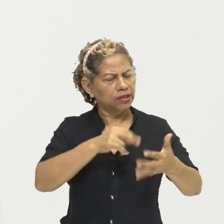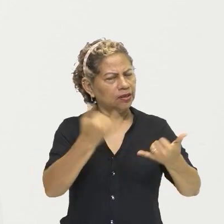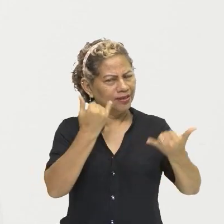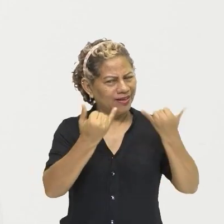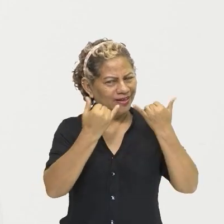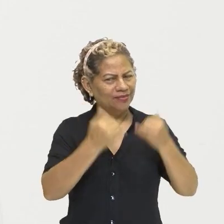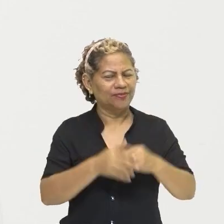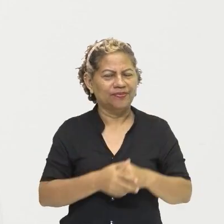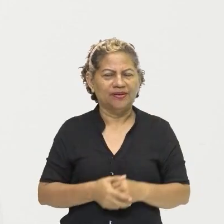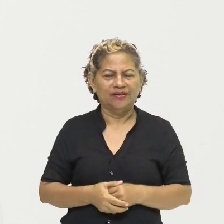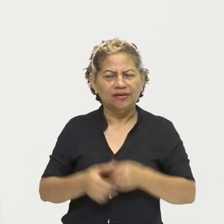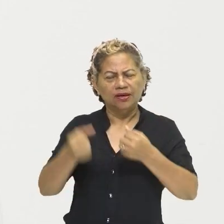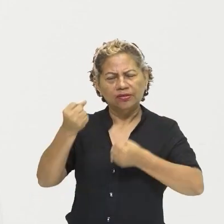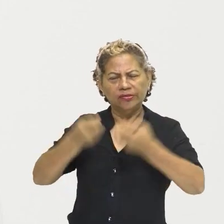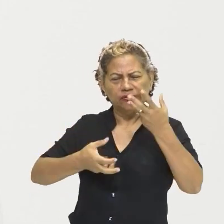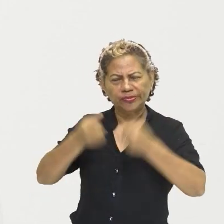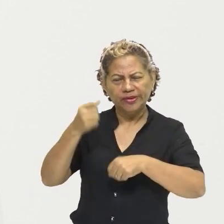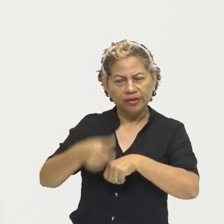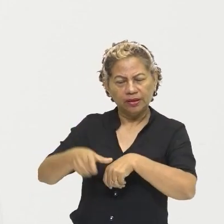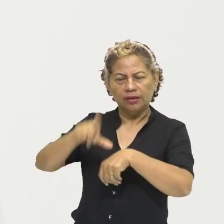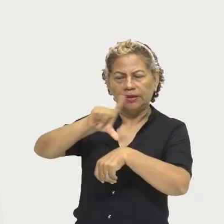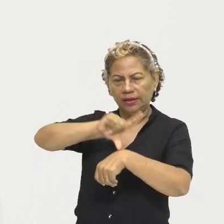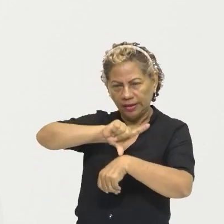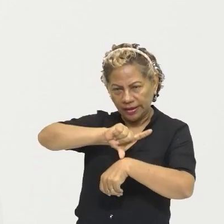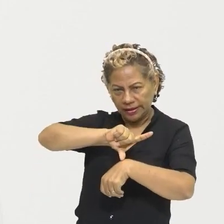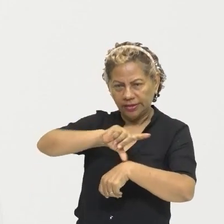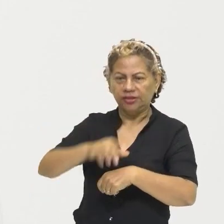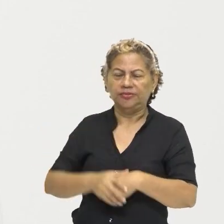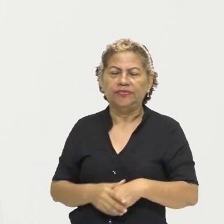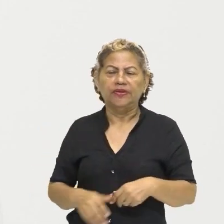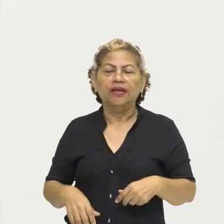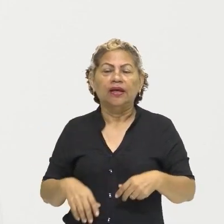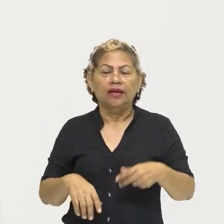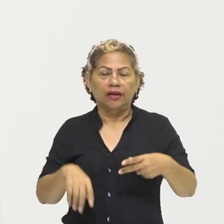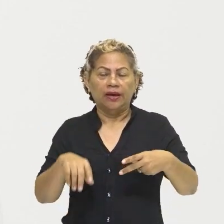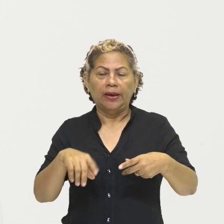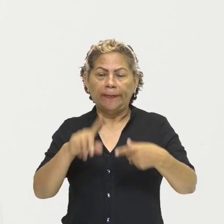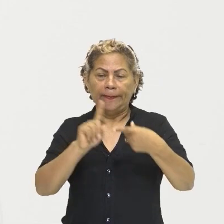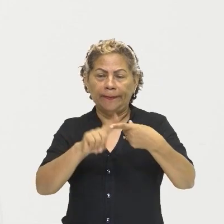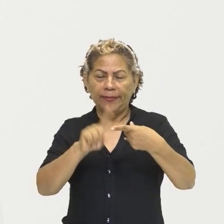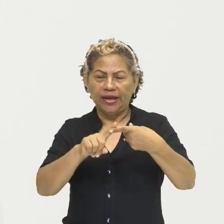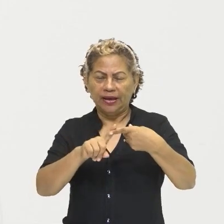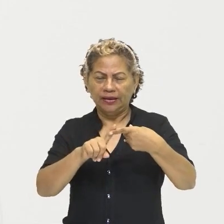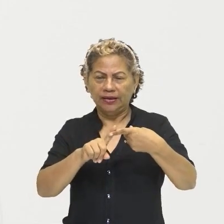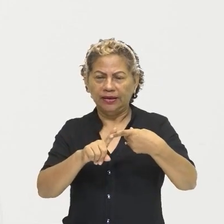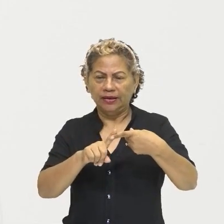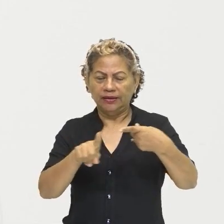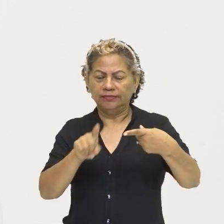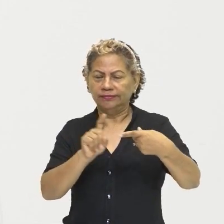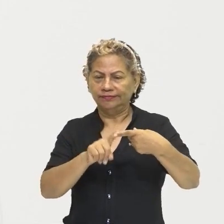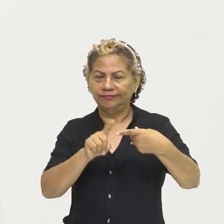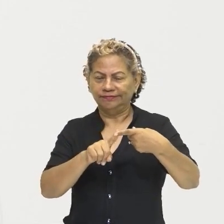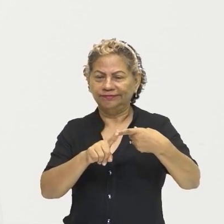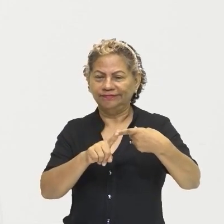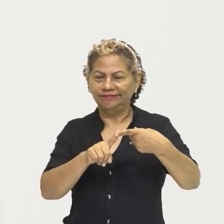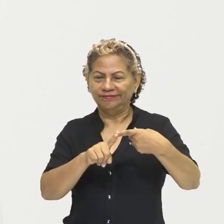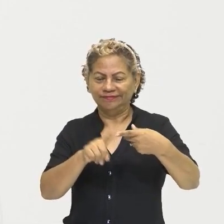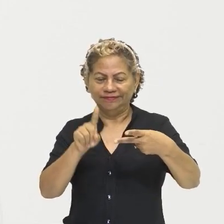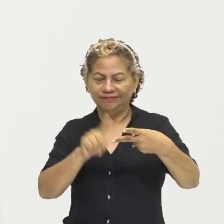que no periélio a velocidade é maior? Velocidade no periélio maior que velocidade no